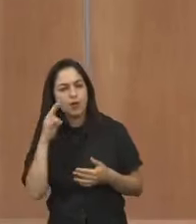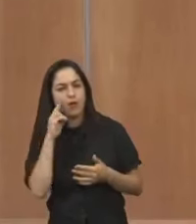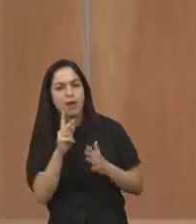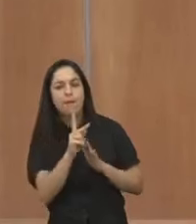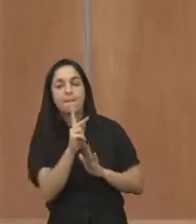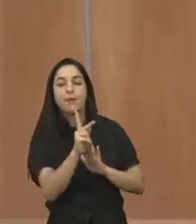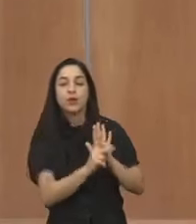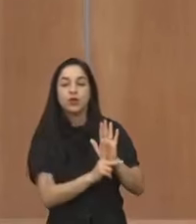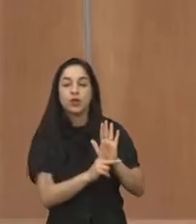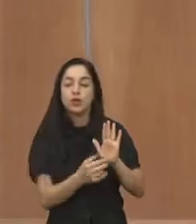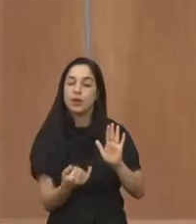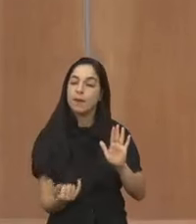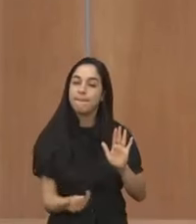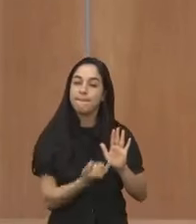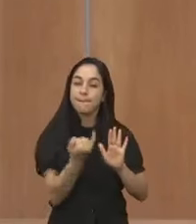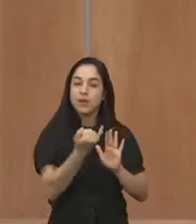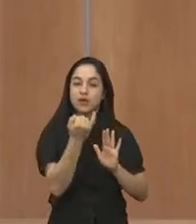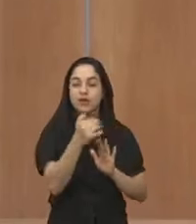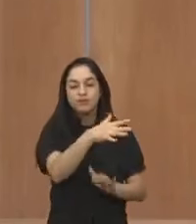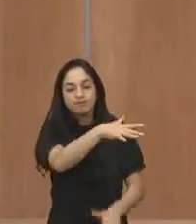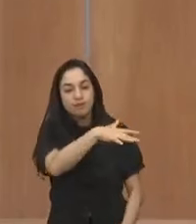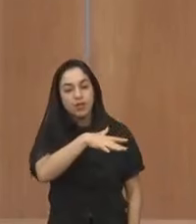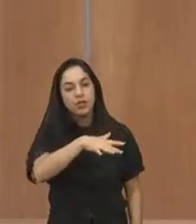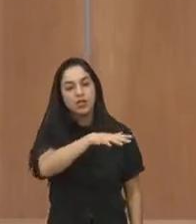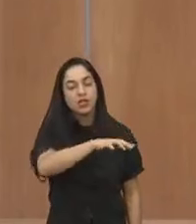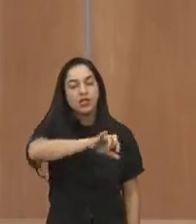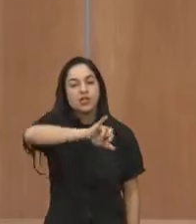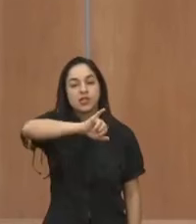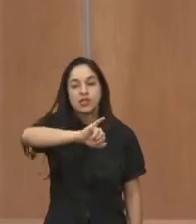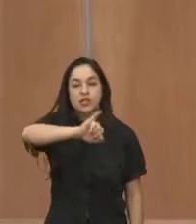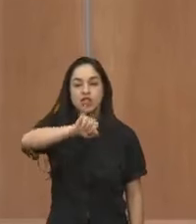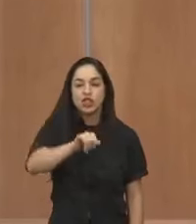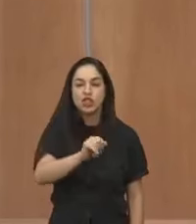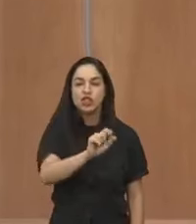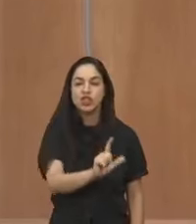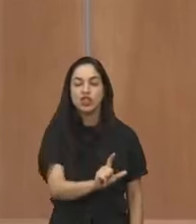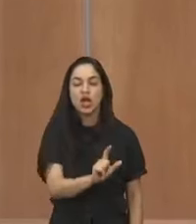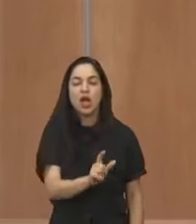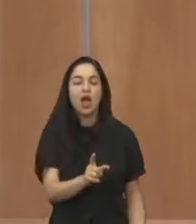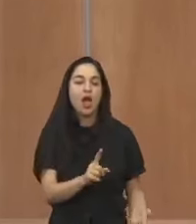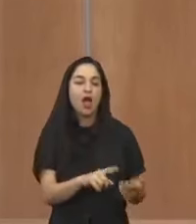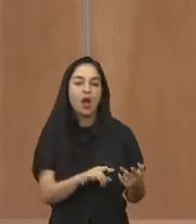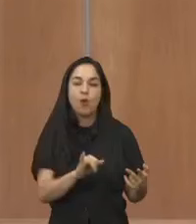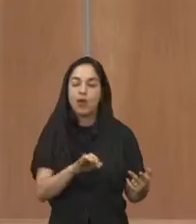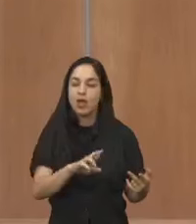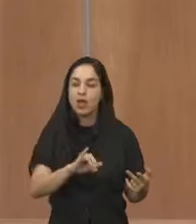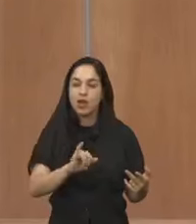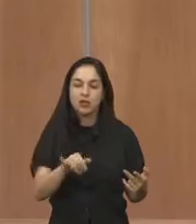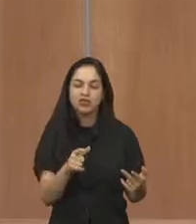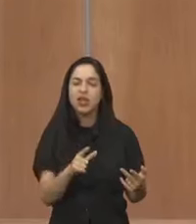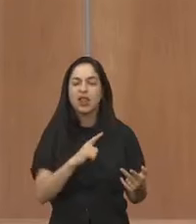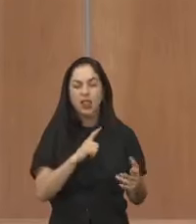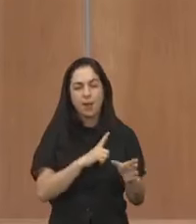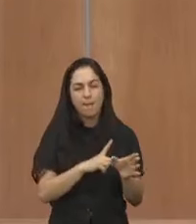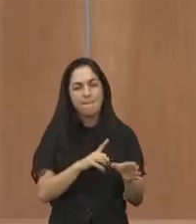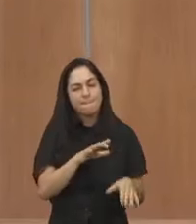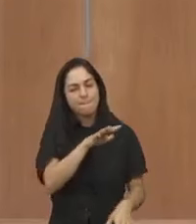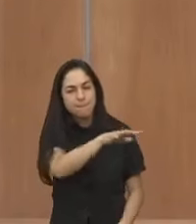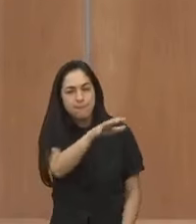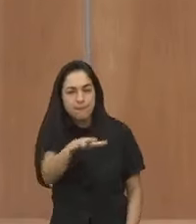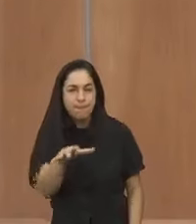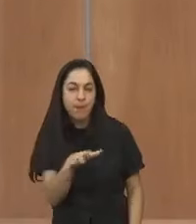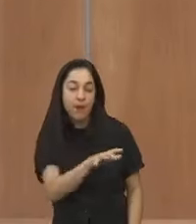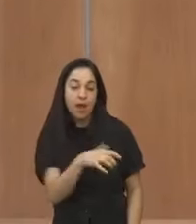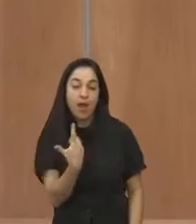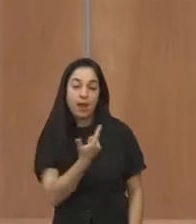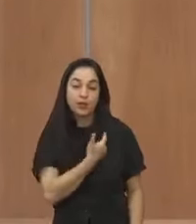projeto importantíssimo para aquela região do Veranejal, do Irajá, Chácara de Guararema, e juntos somos mais fortes para que